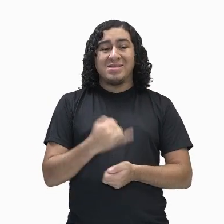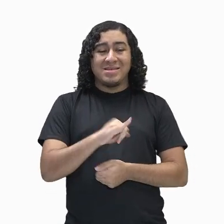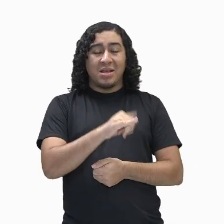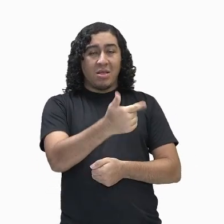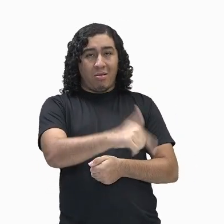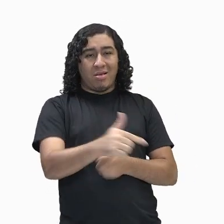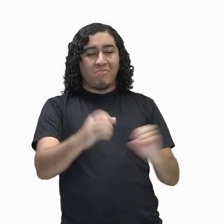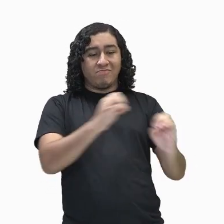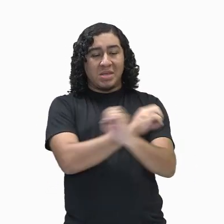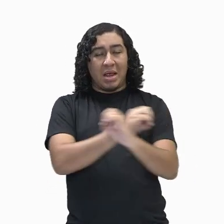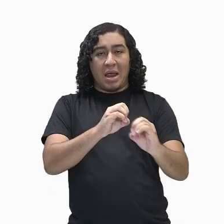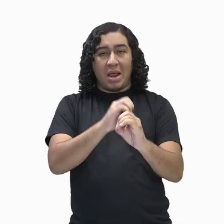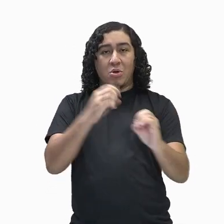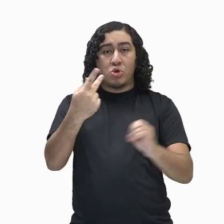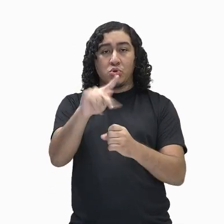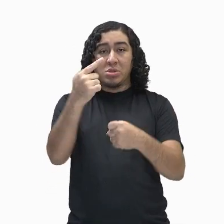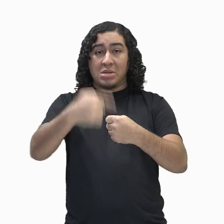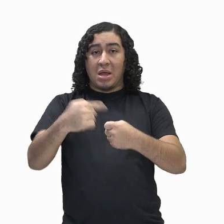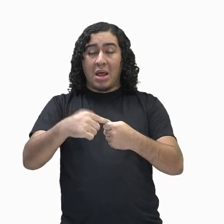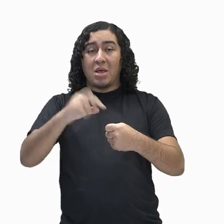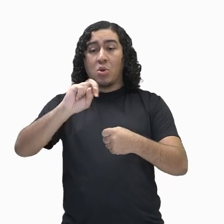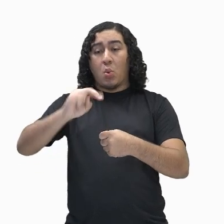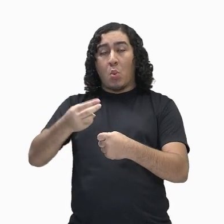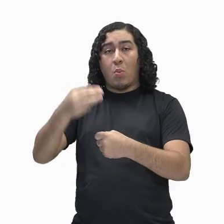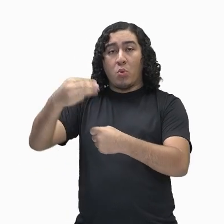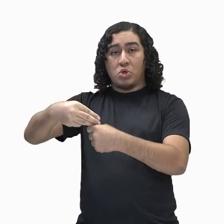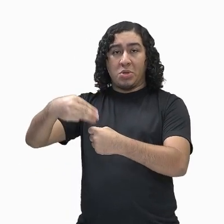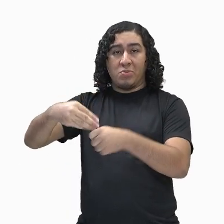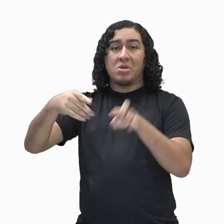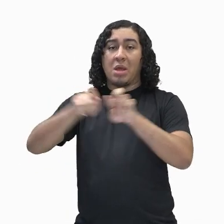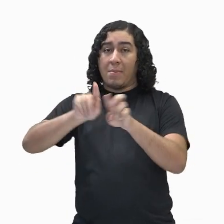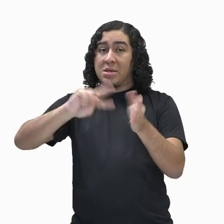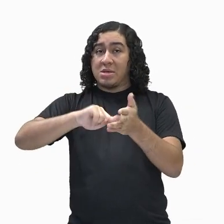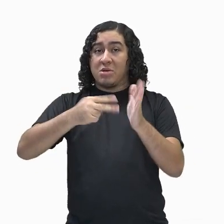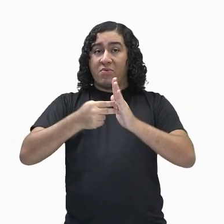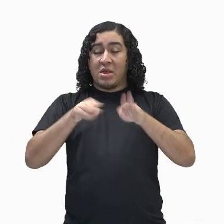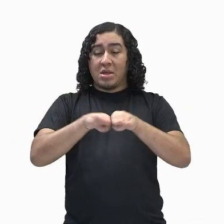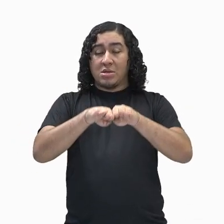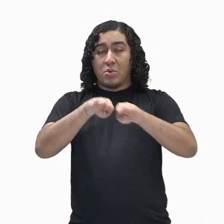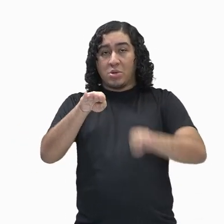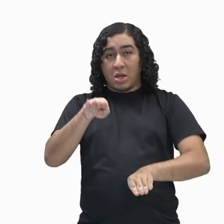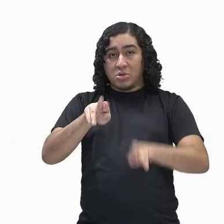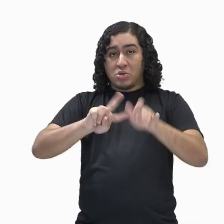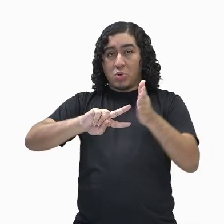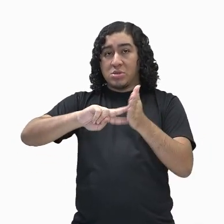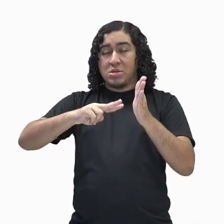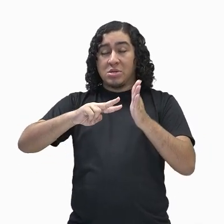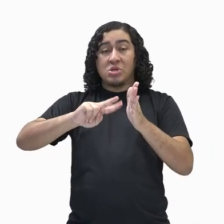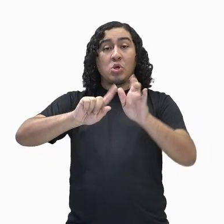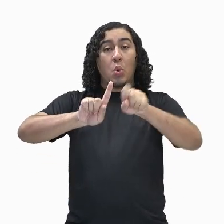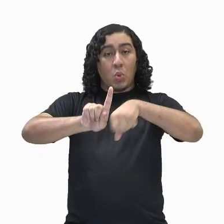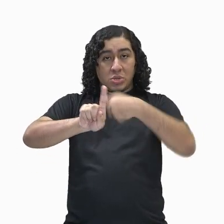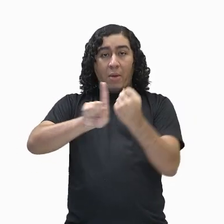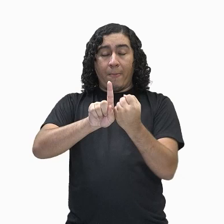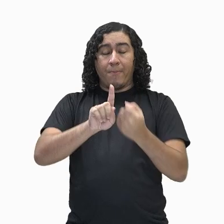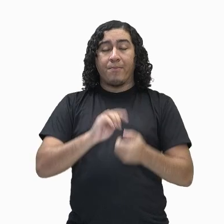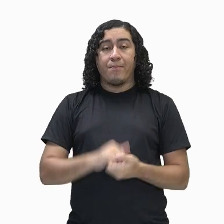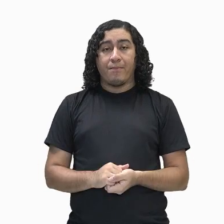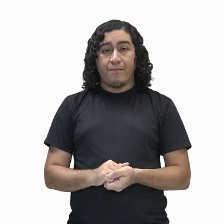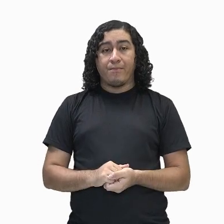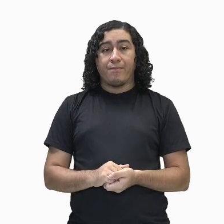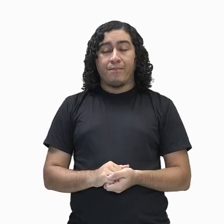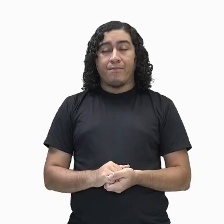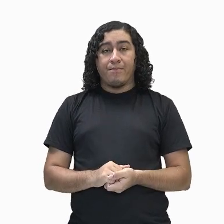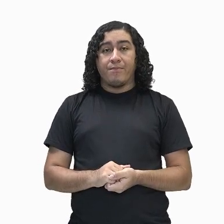sua cidade, no seu município, também revela uma desigualdade social, que é justamente